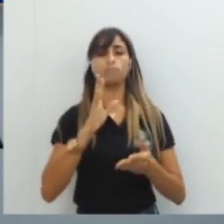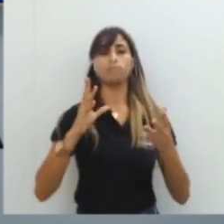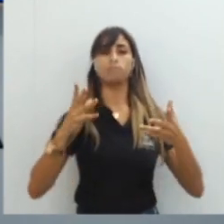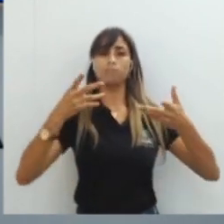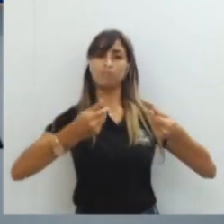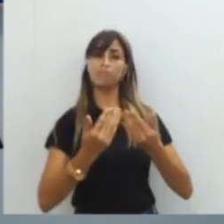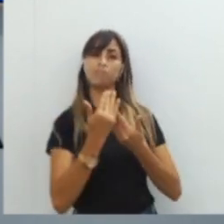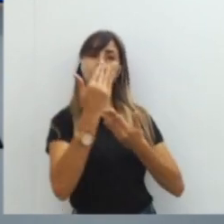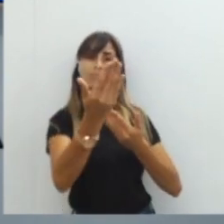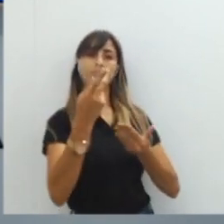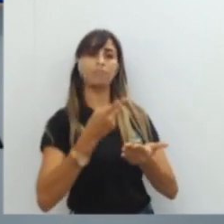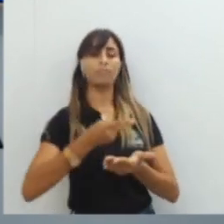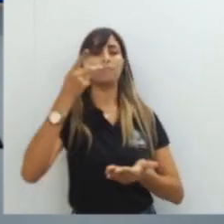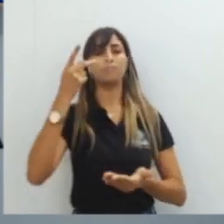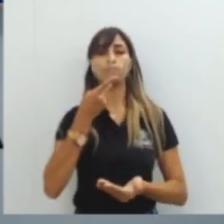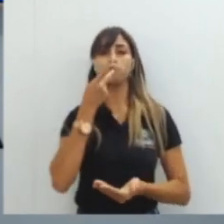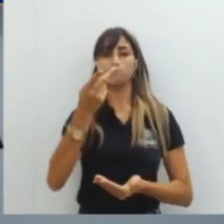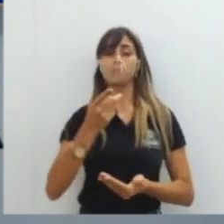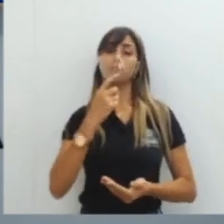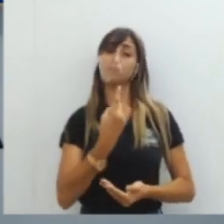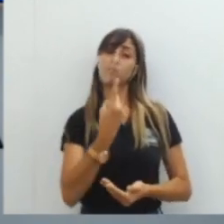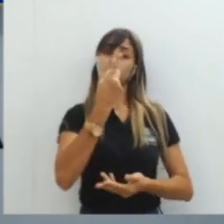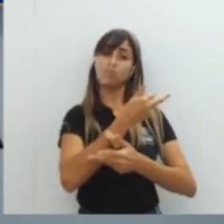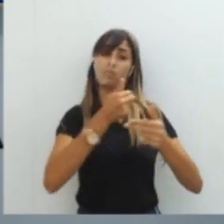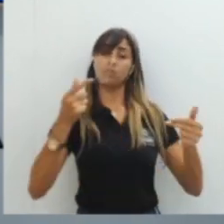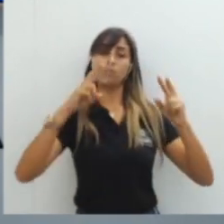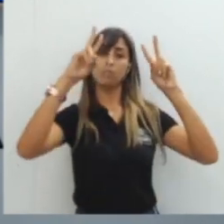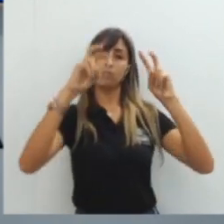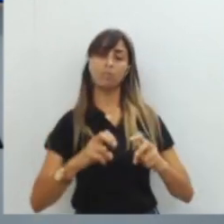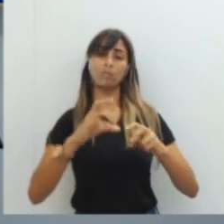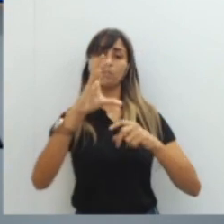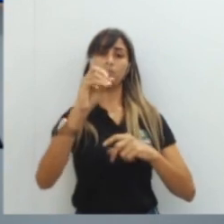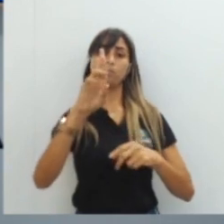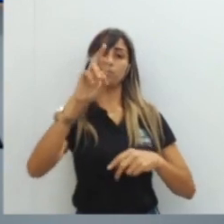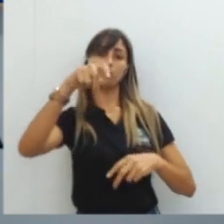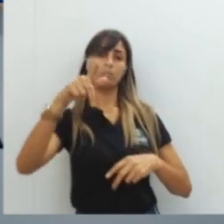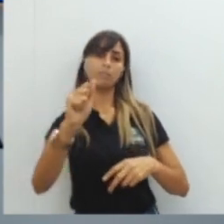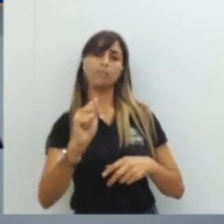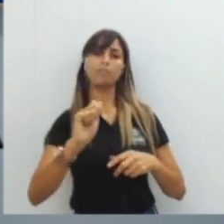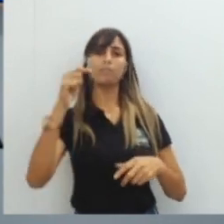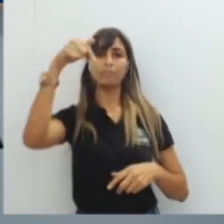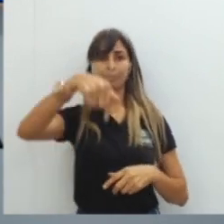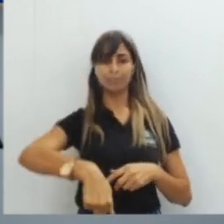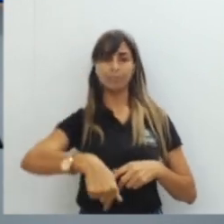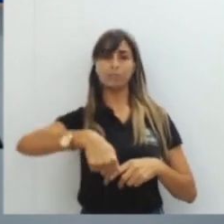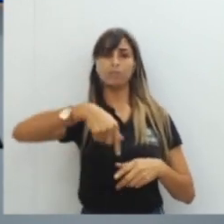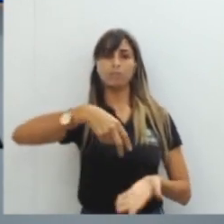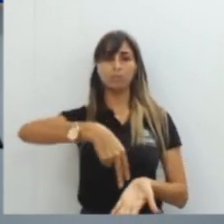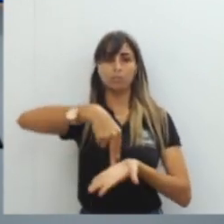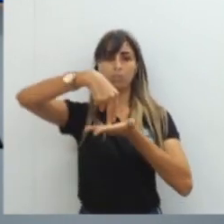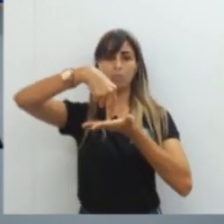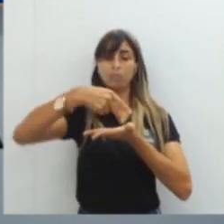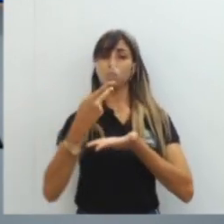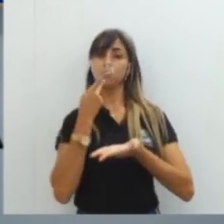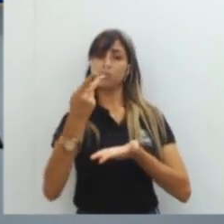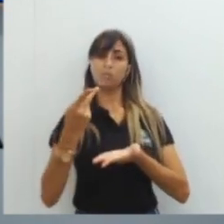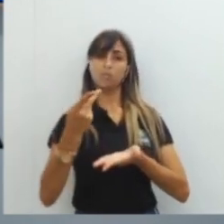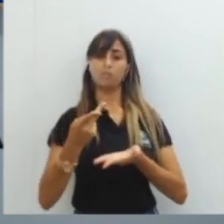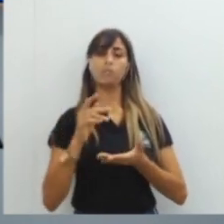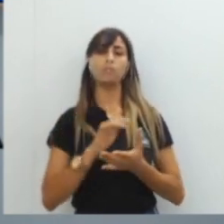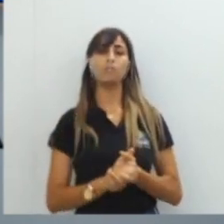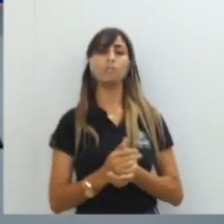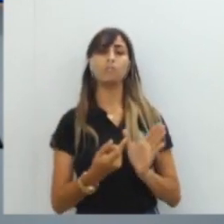de dizer só mais uma coisa sobre coragem. Eu tenho que ter muita coragem para chegar aqui na frente e dizer para um certo